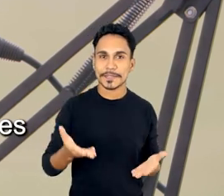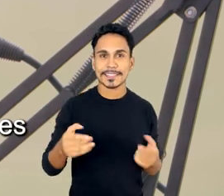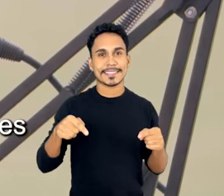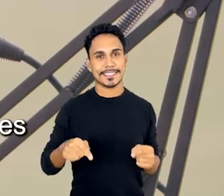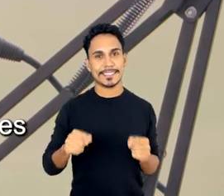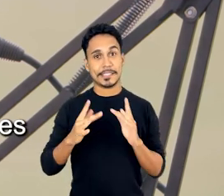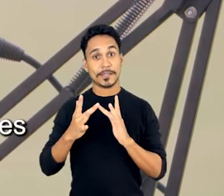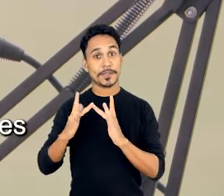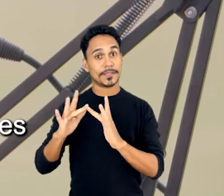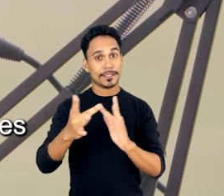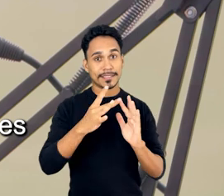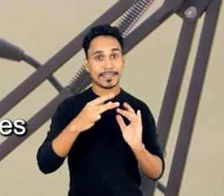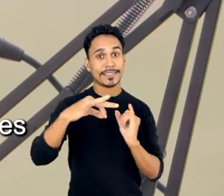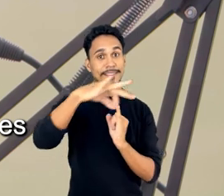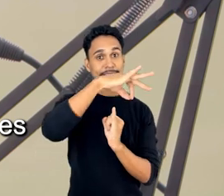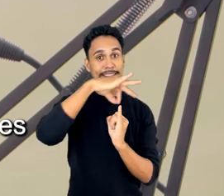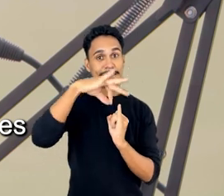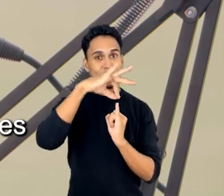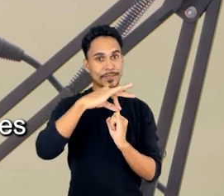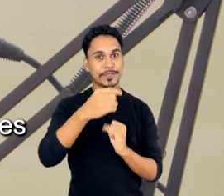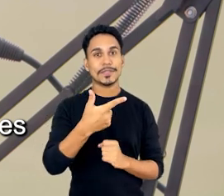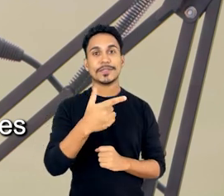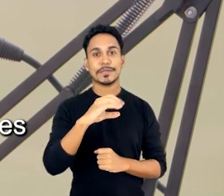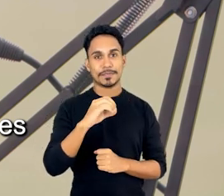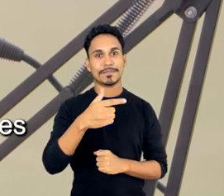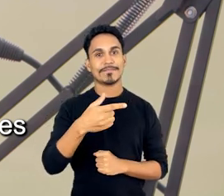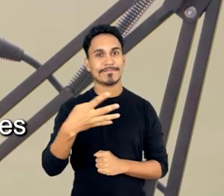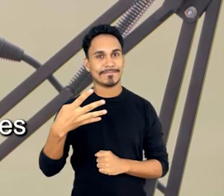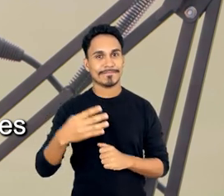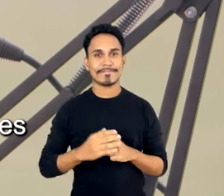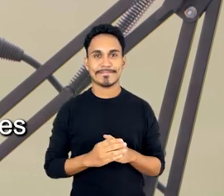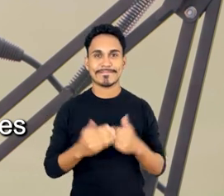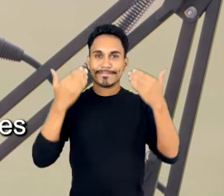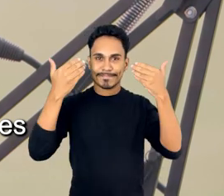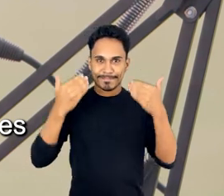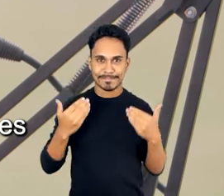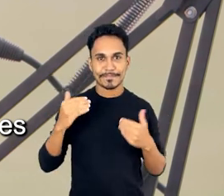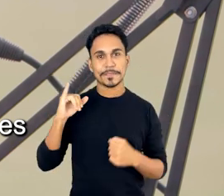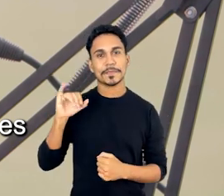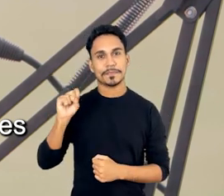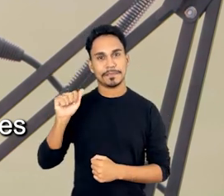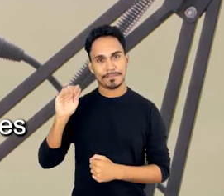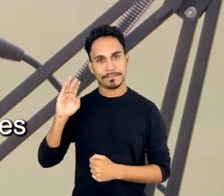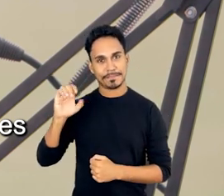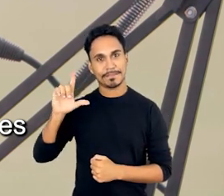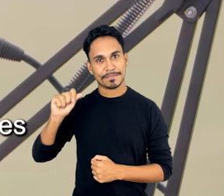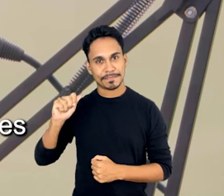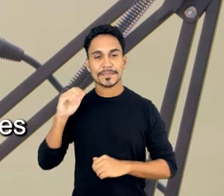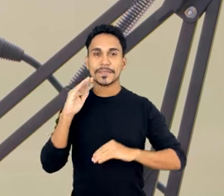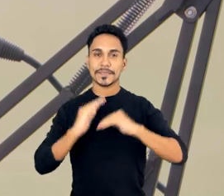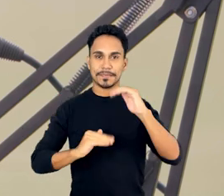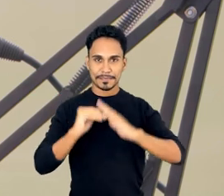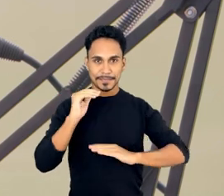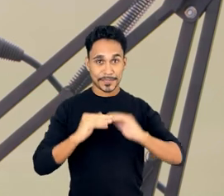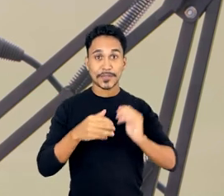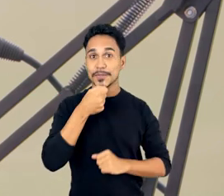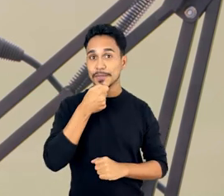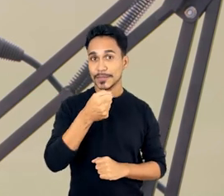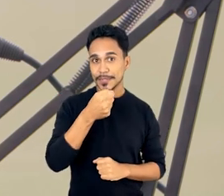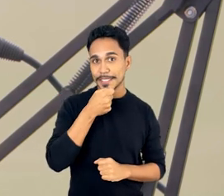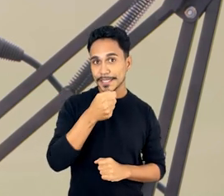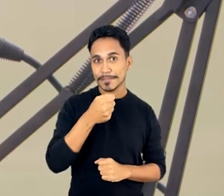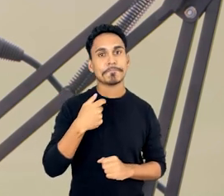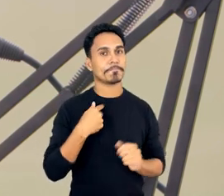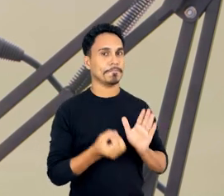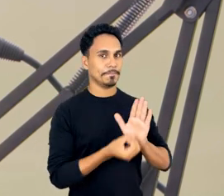ifs o podcast do conexões ifs 2024 eu sou Isabela Baltazar jornalista produtora cultural